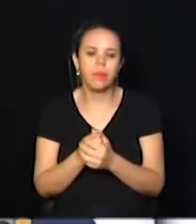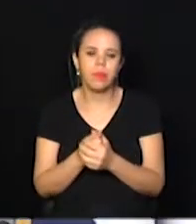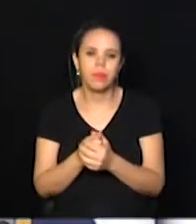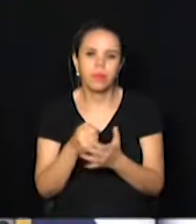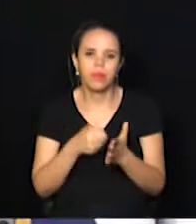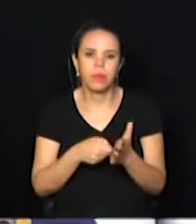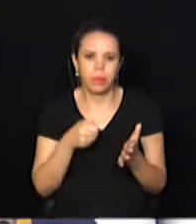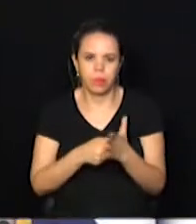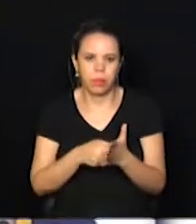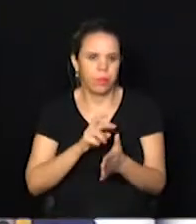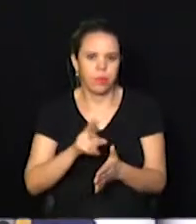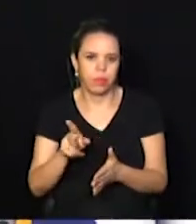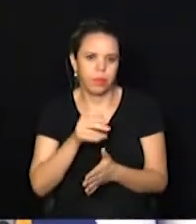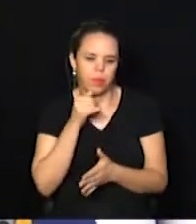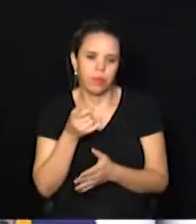política pública e não de benesses.